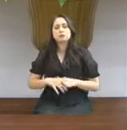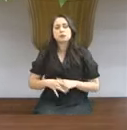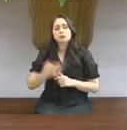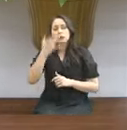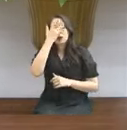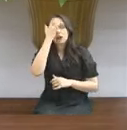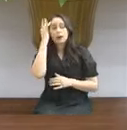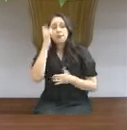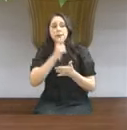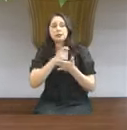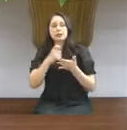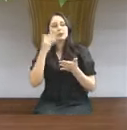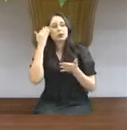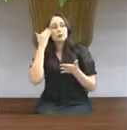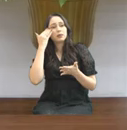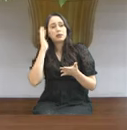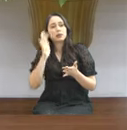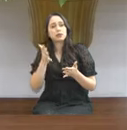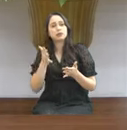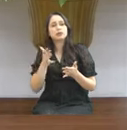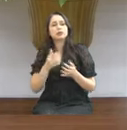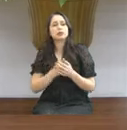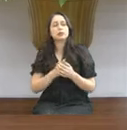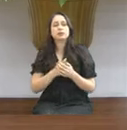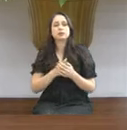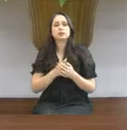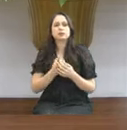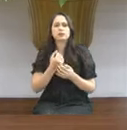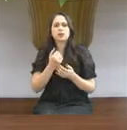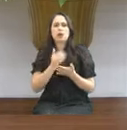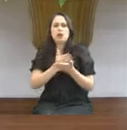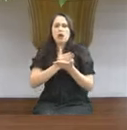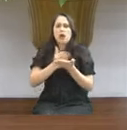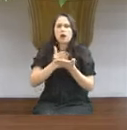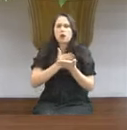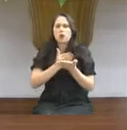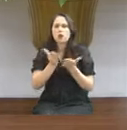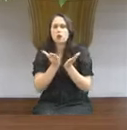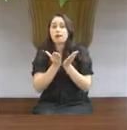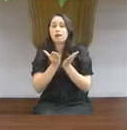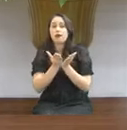sabia que alguns crentes ali iriam vacilar.